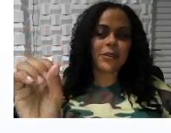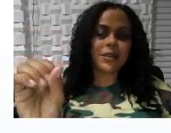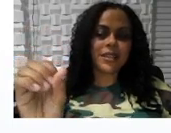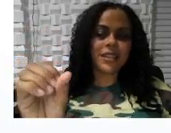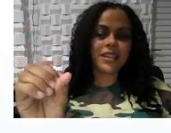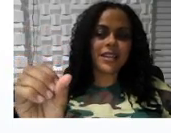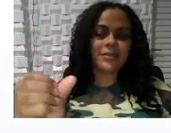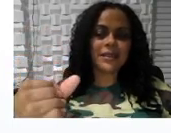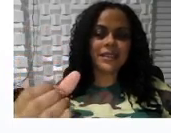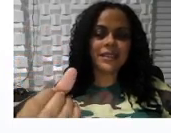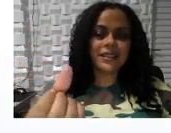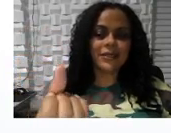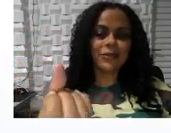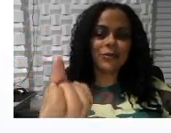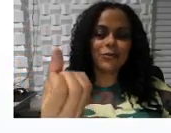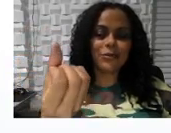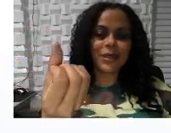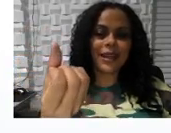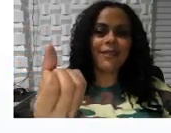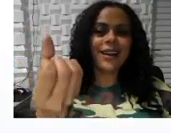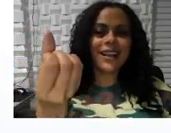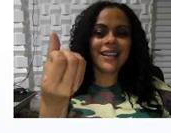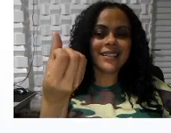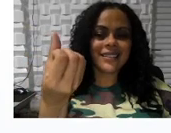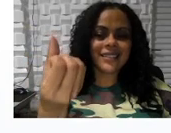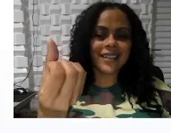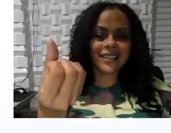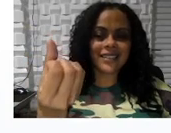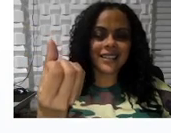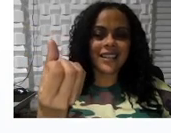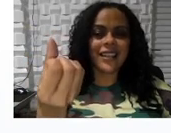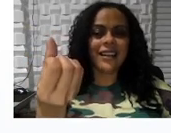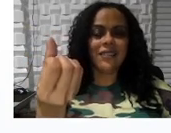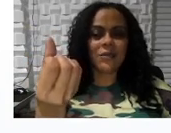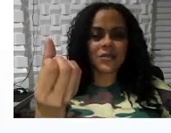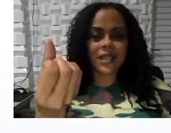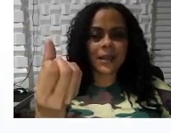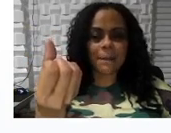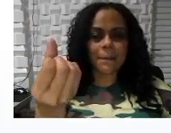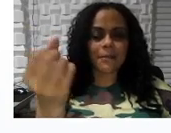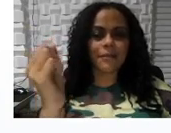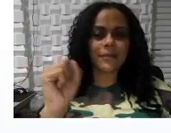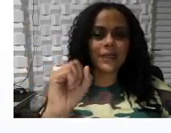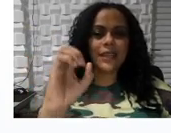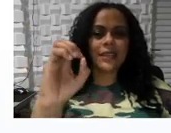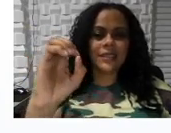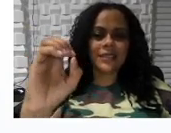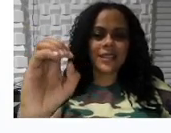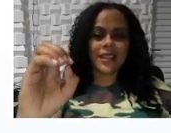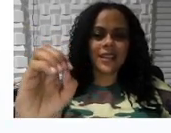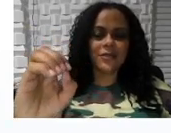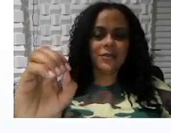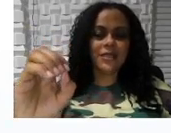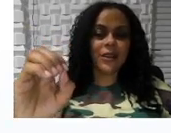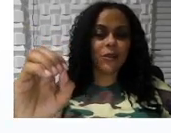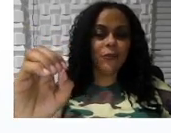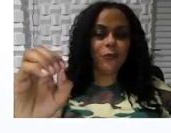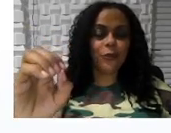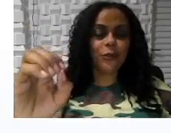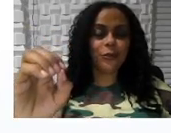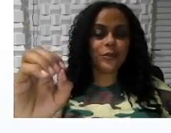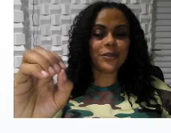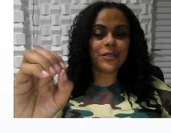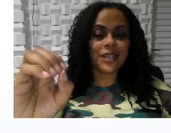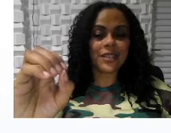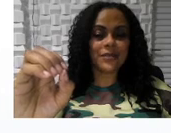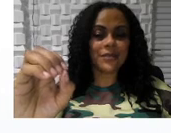bolinha representando o numeral 6. Vamos lá? 0. Não confundo com o número